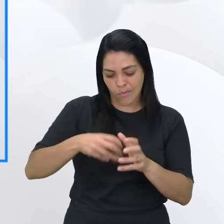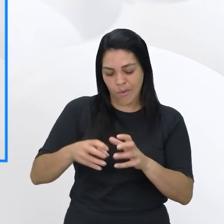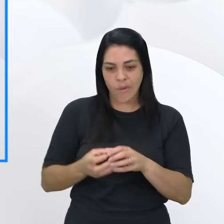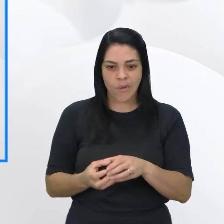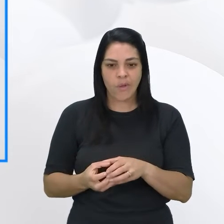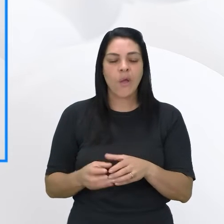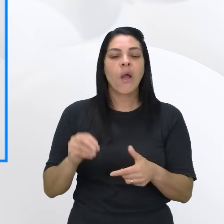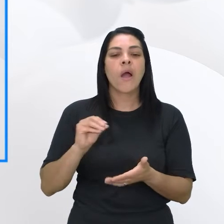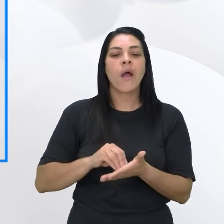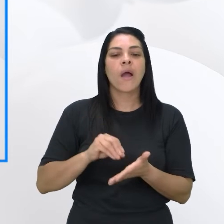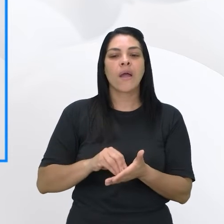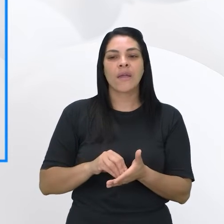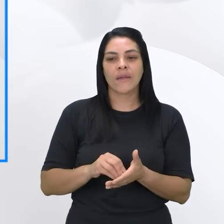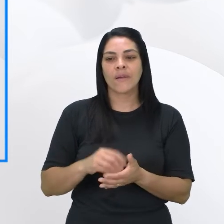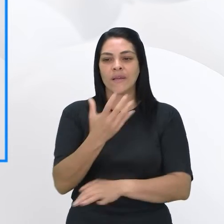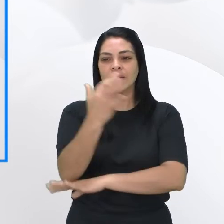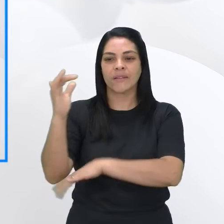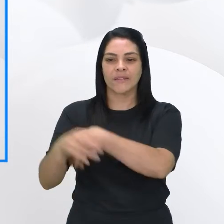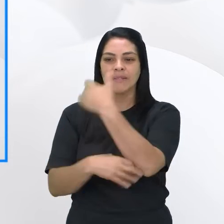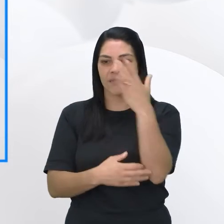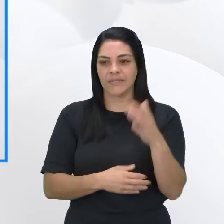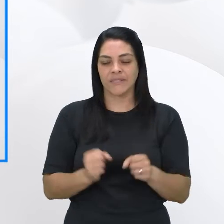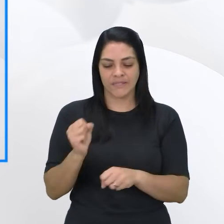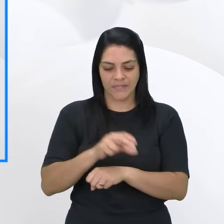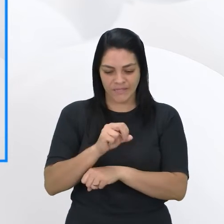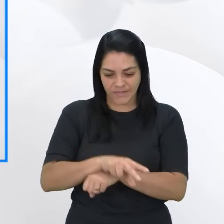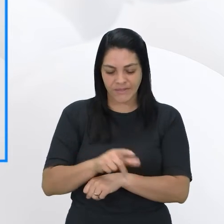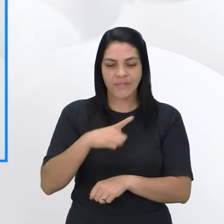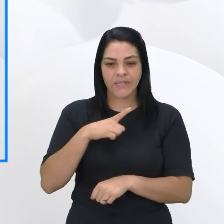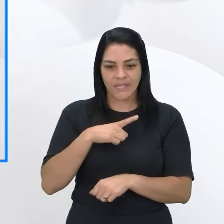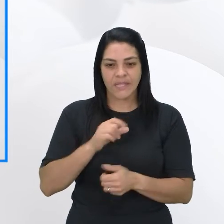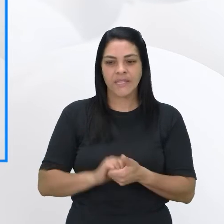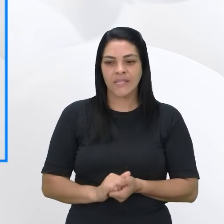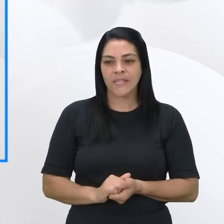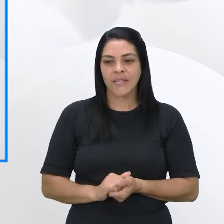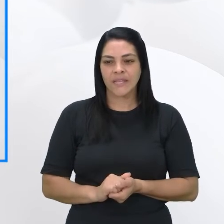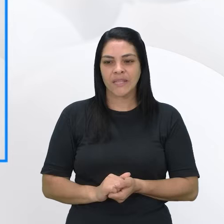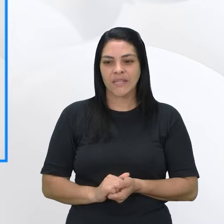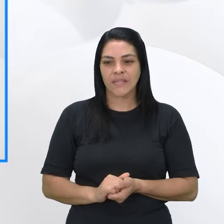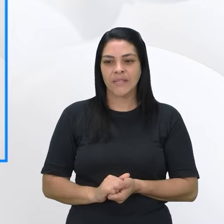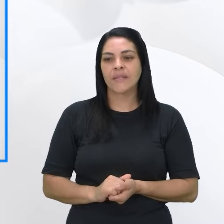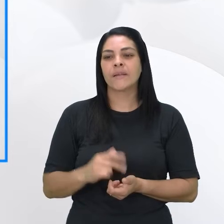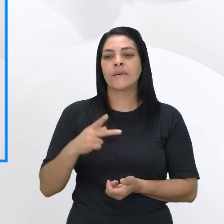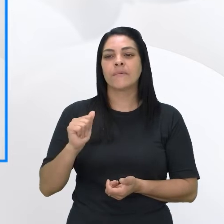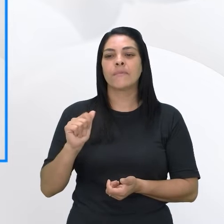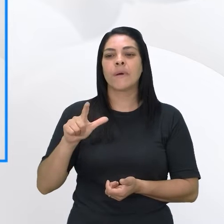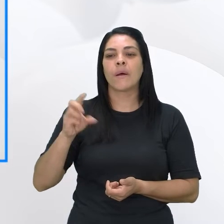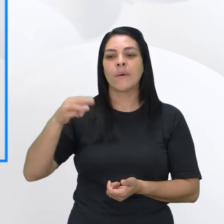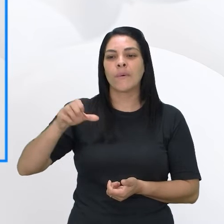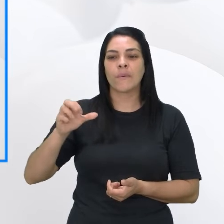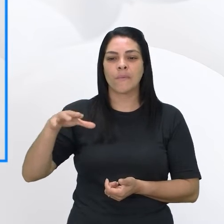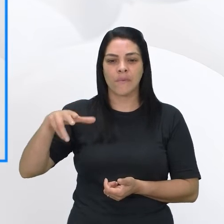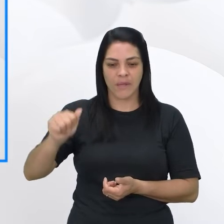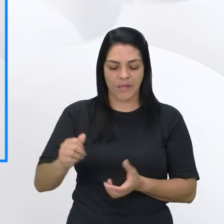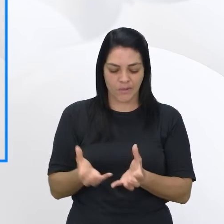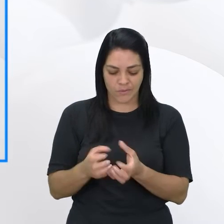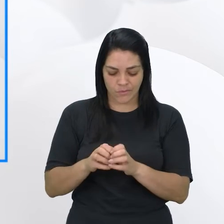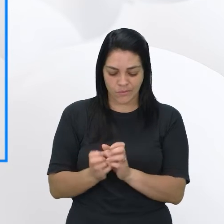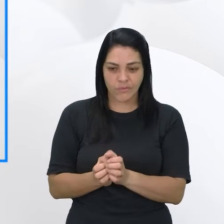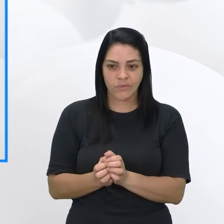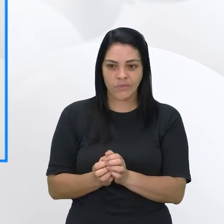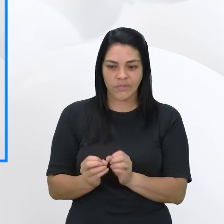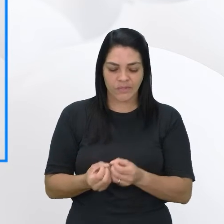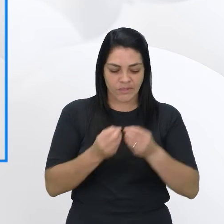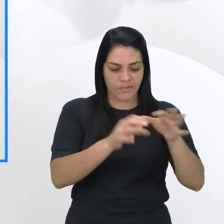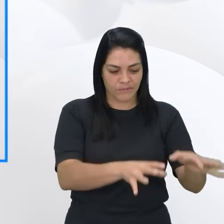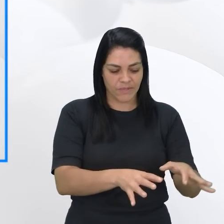põe semente de Mata Atlântica e um pouquinho de adubação verde. Ali tem uma sementinha de palmeira jussara. Fecha essa bomba e aí dispersa